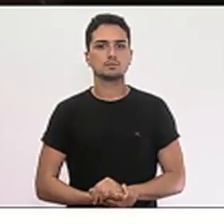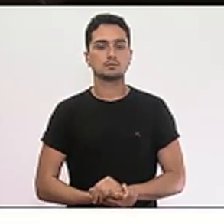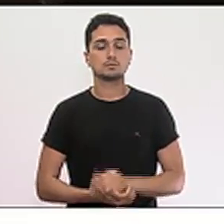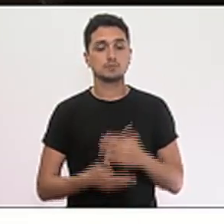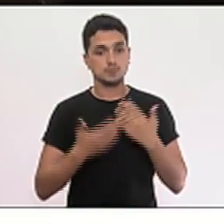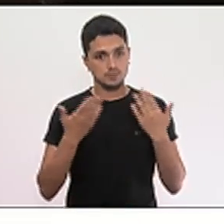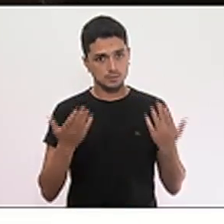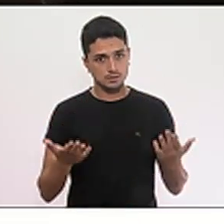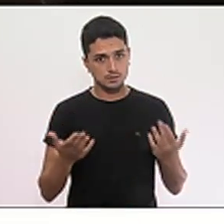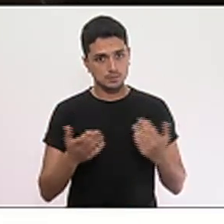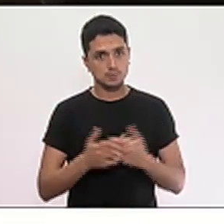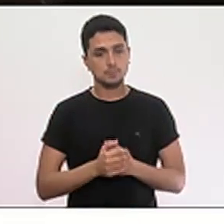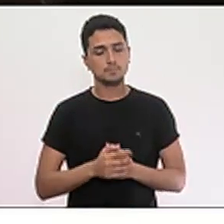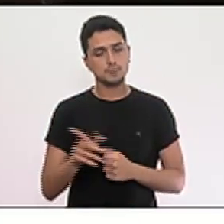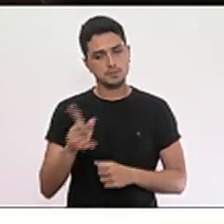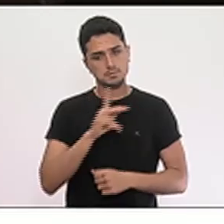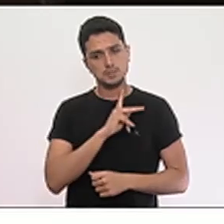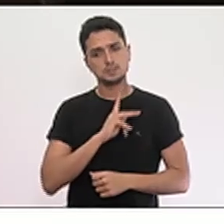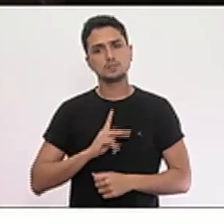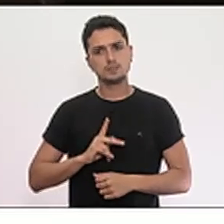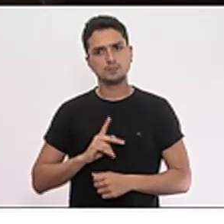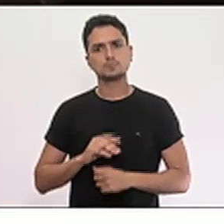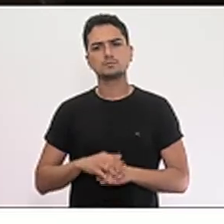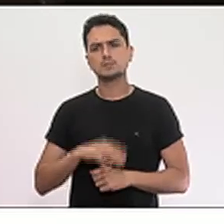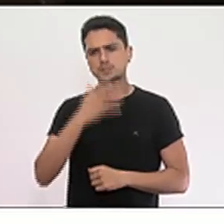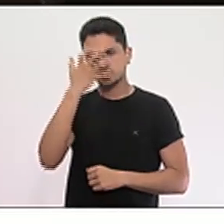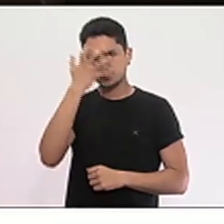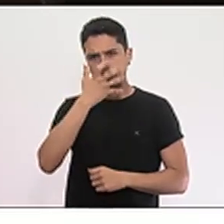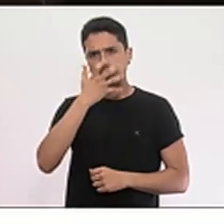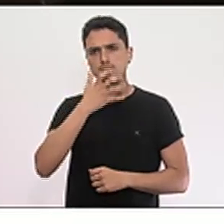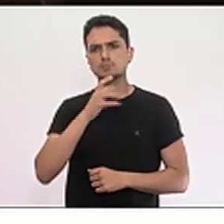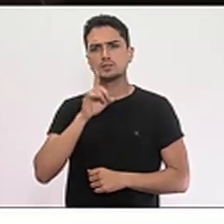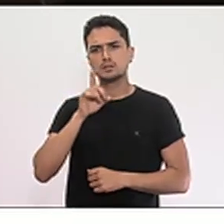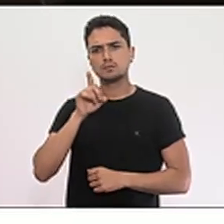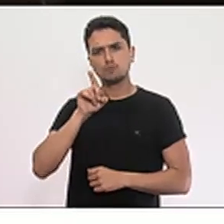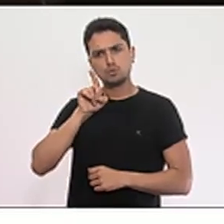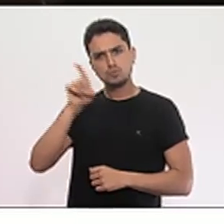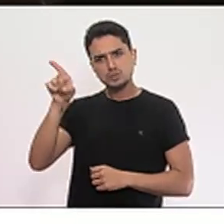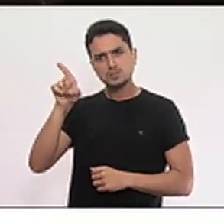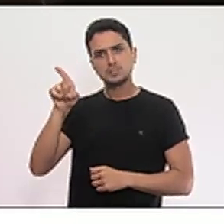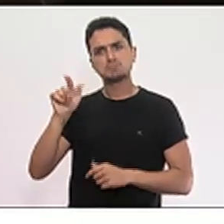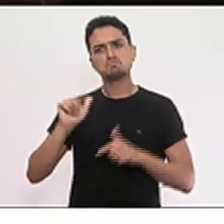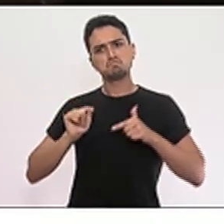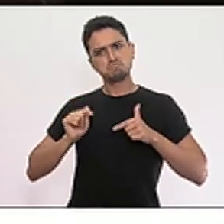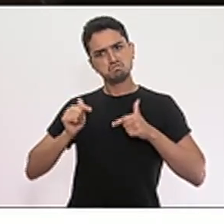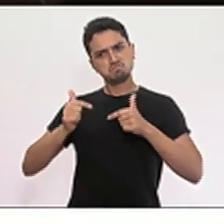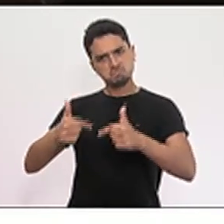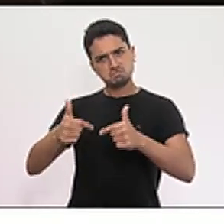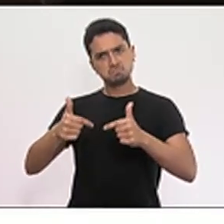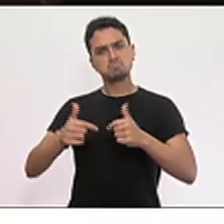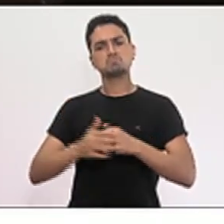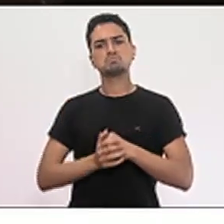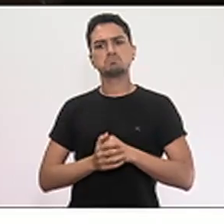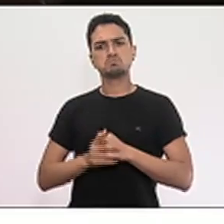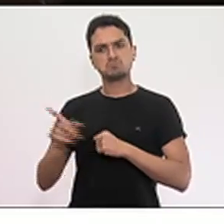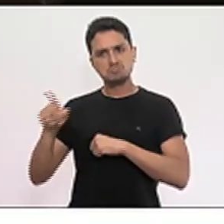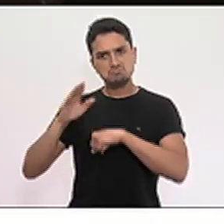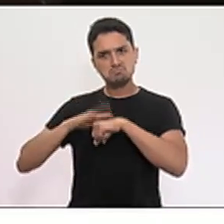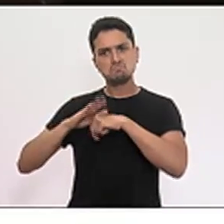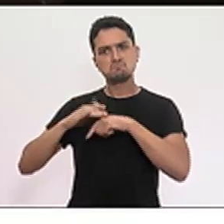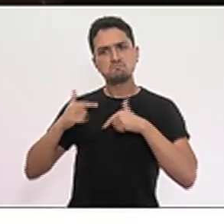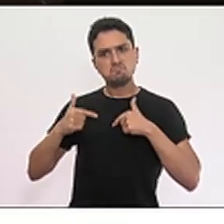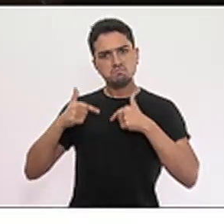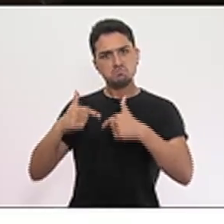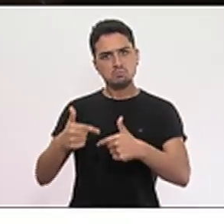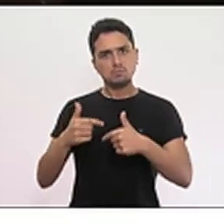Então, presidente, a sua iniciativa da frente suprapartidária em favor